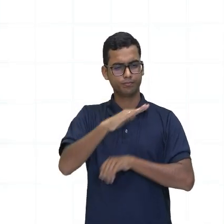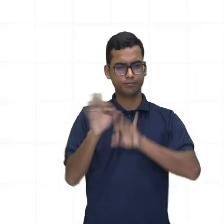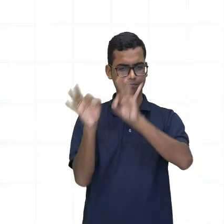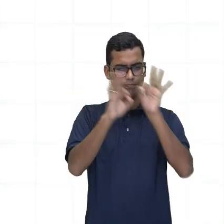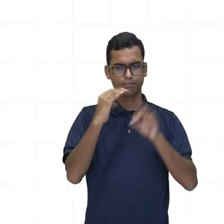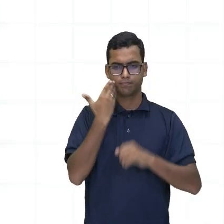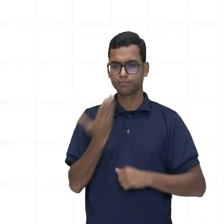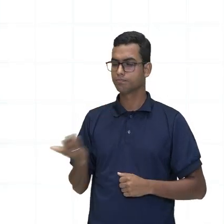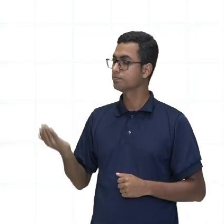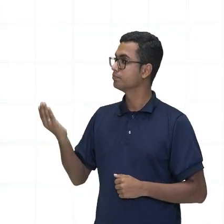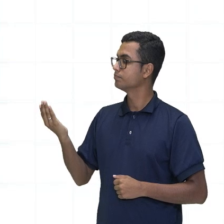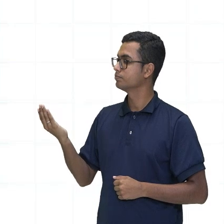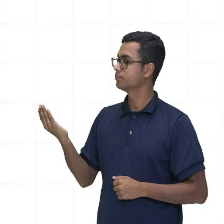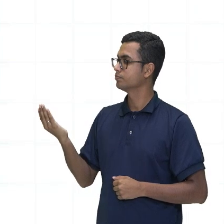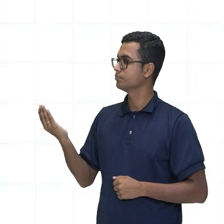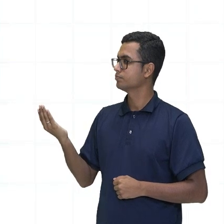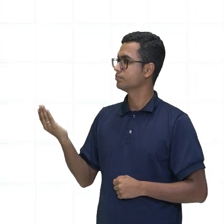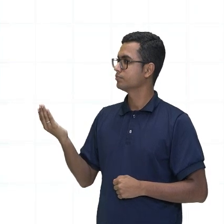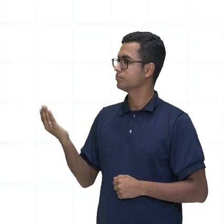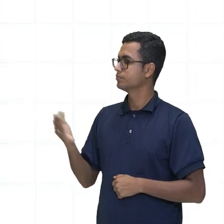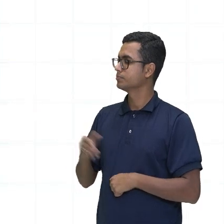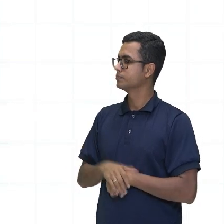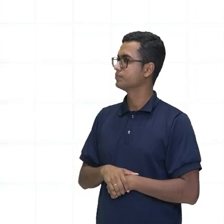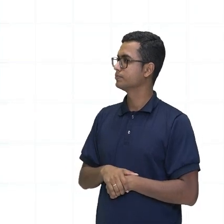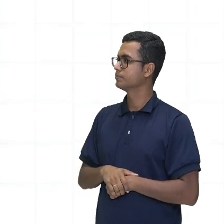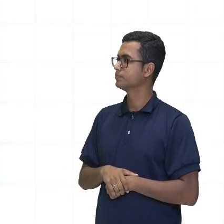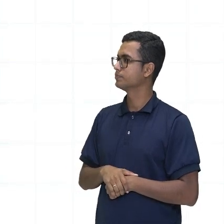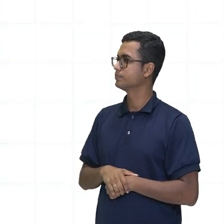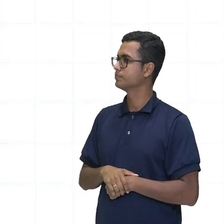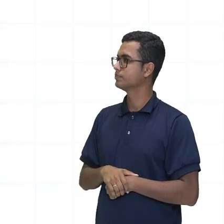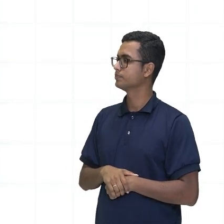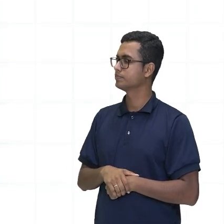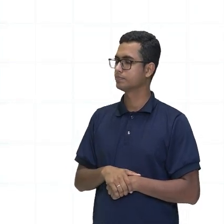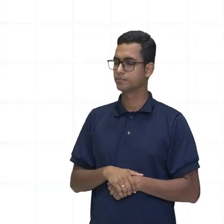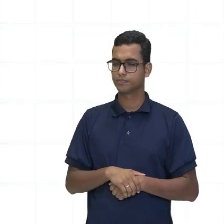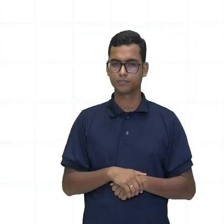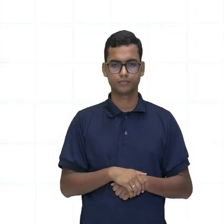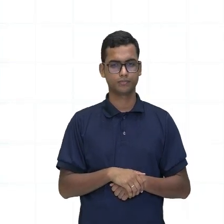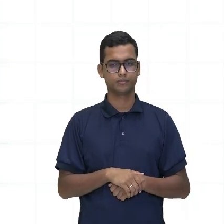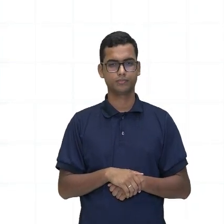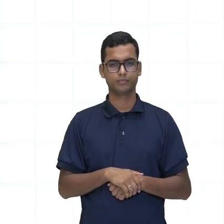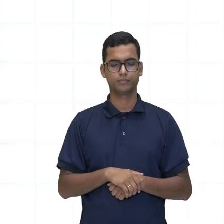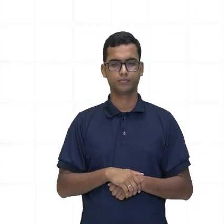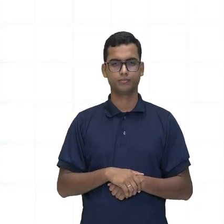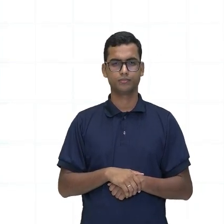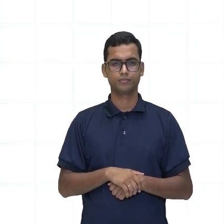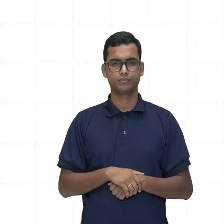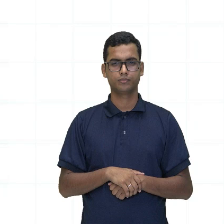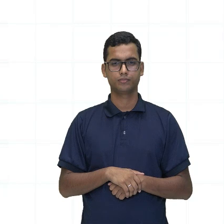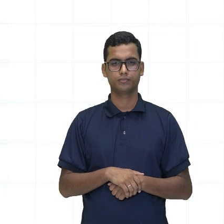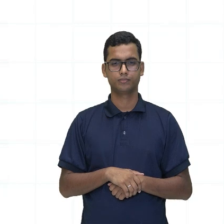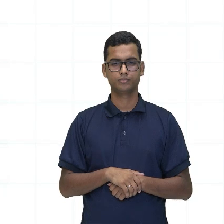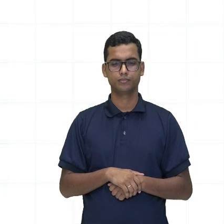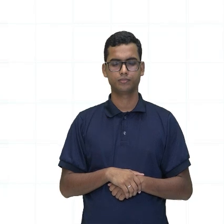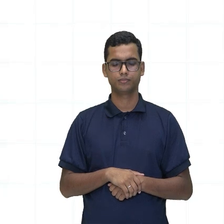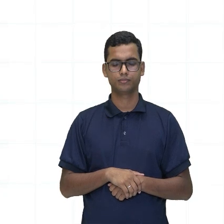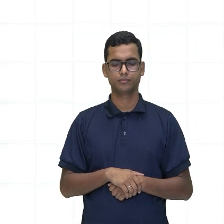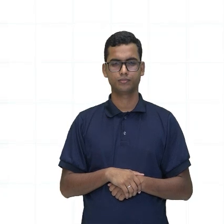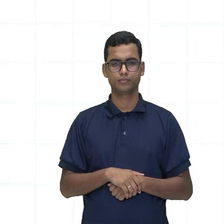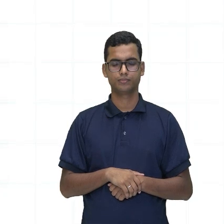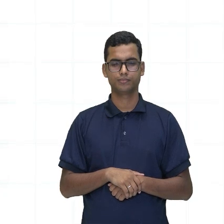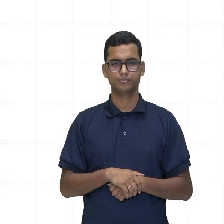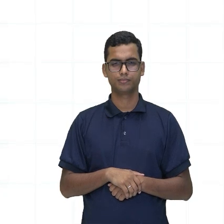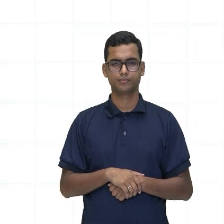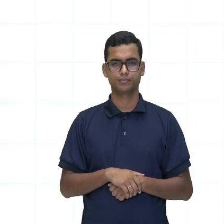Family Foundation, found that kids aged from 8 to 18 years old spent